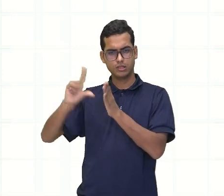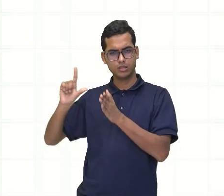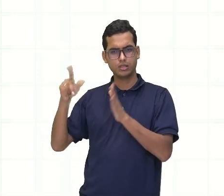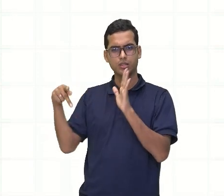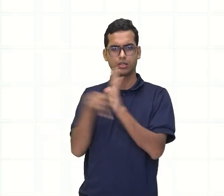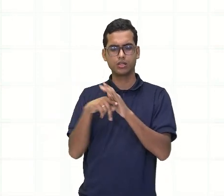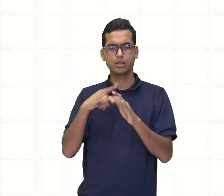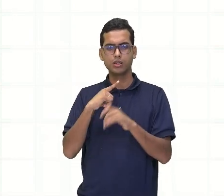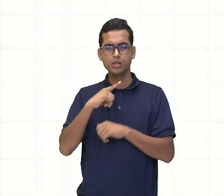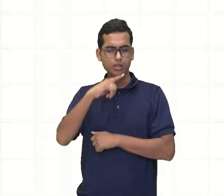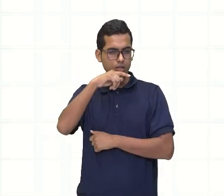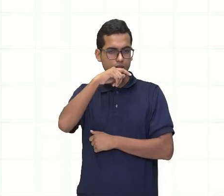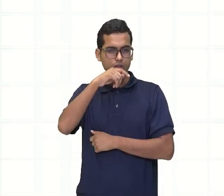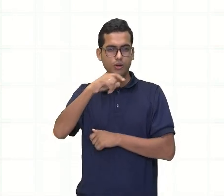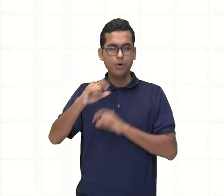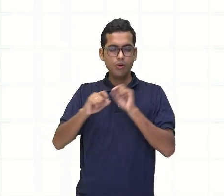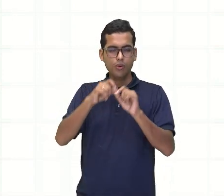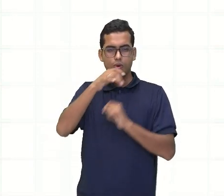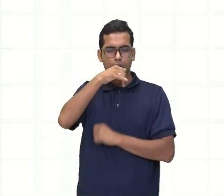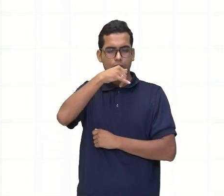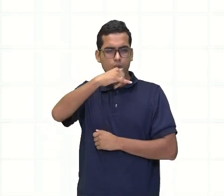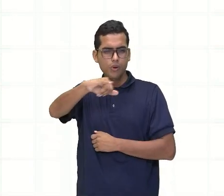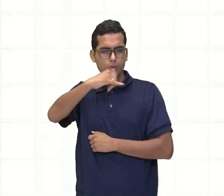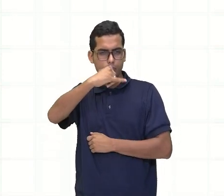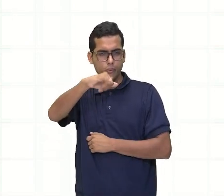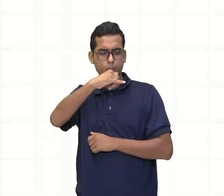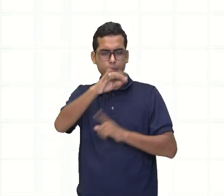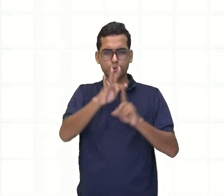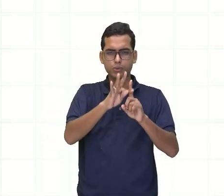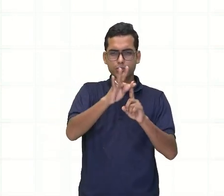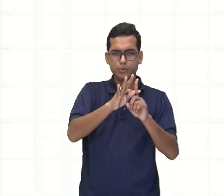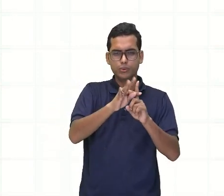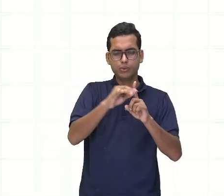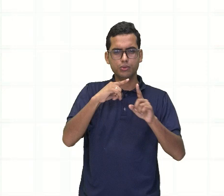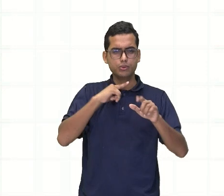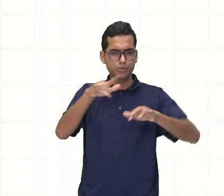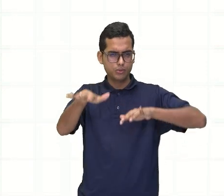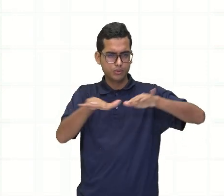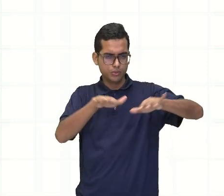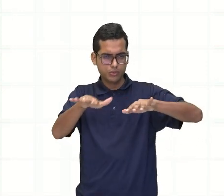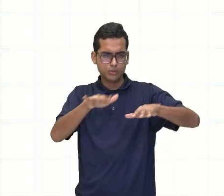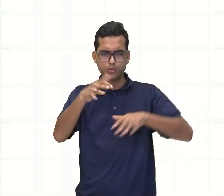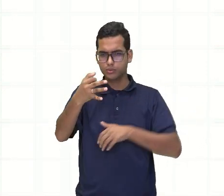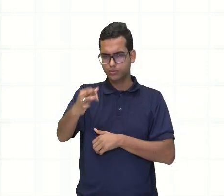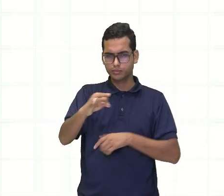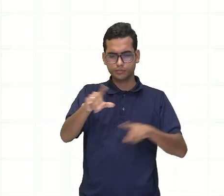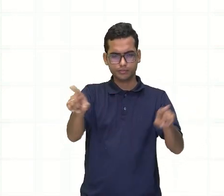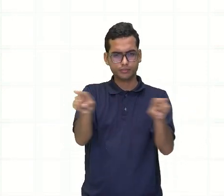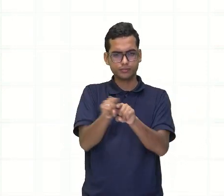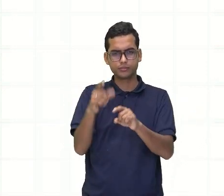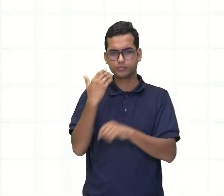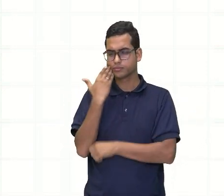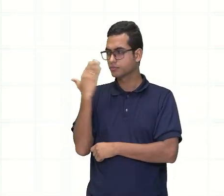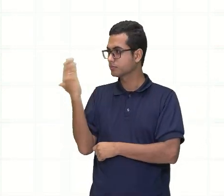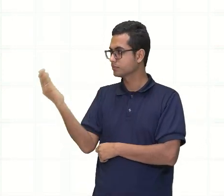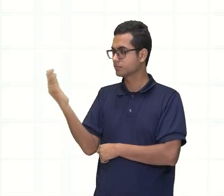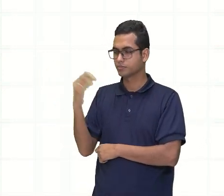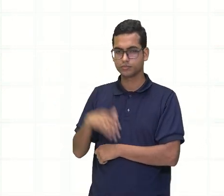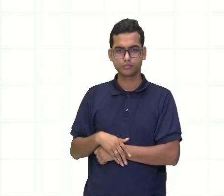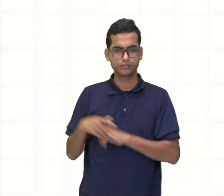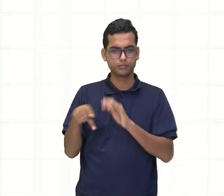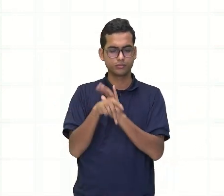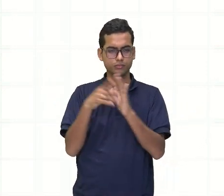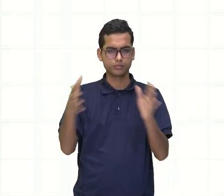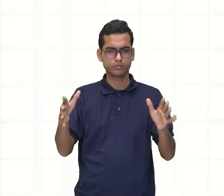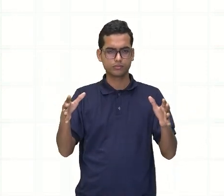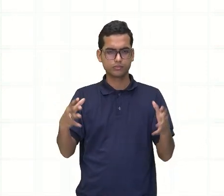energia térmica que dava movimento, certo? E aqui a energia térmica